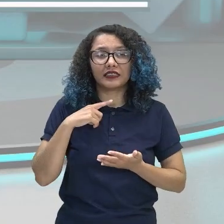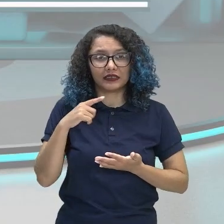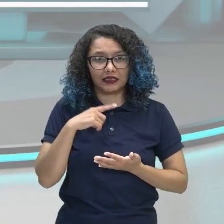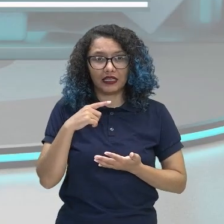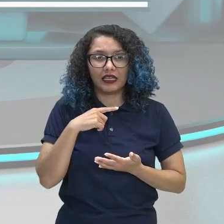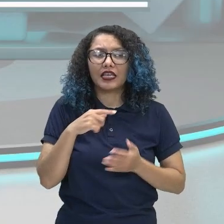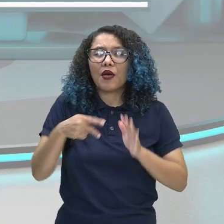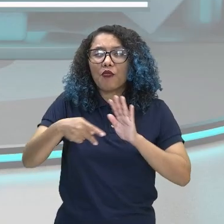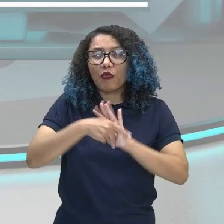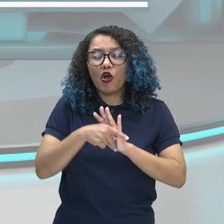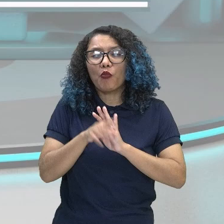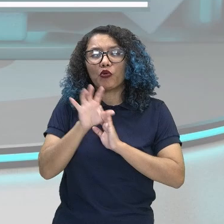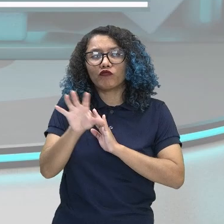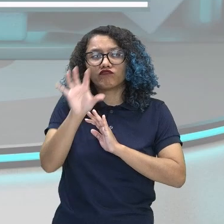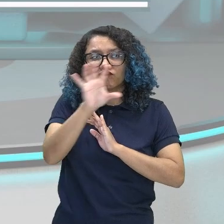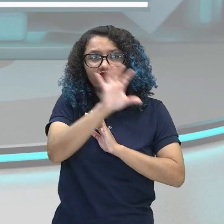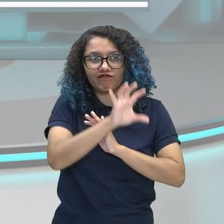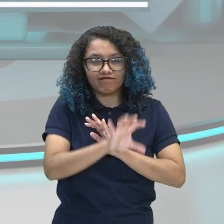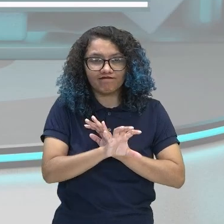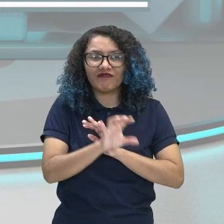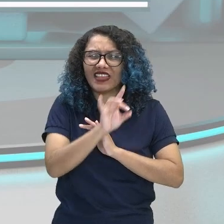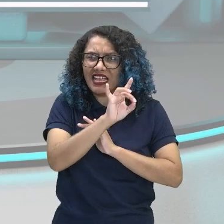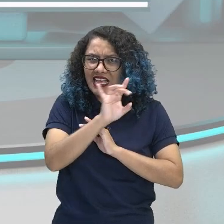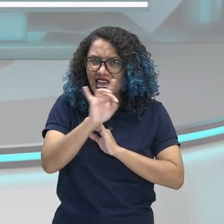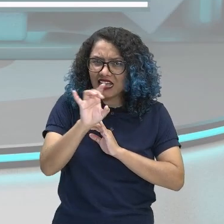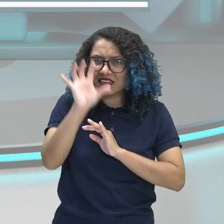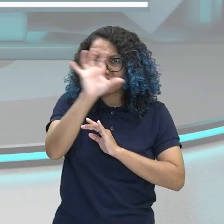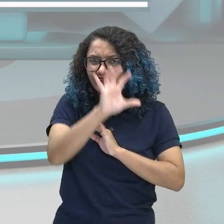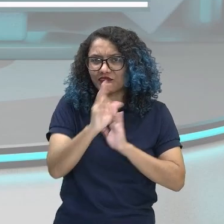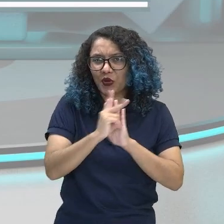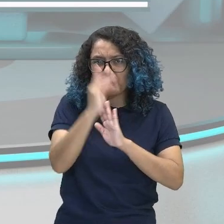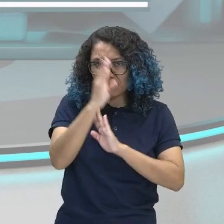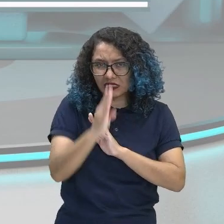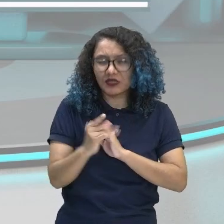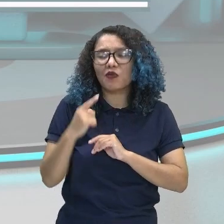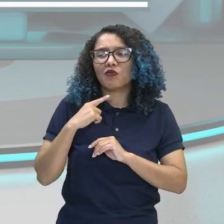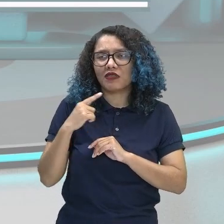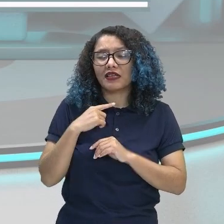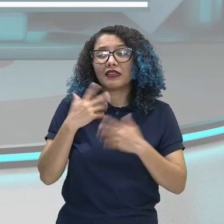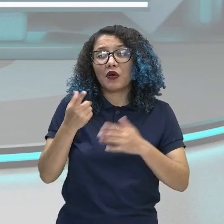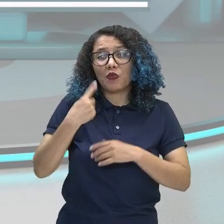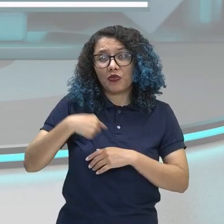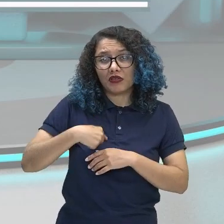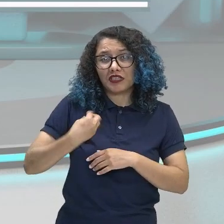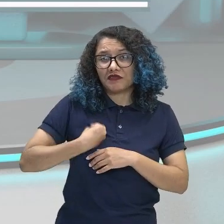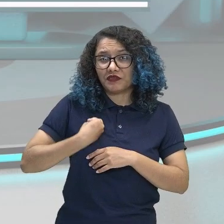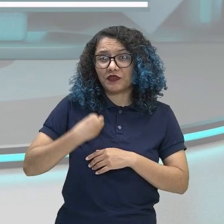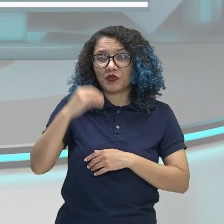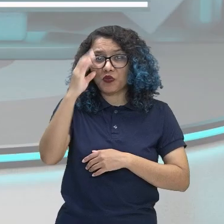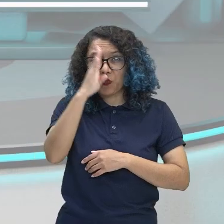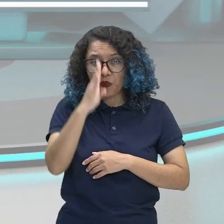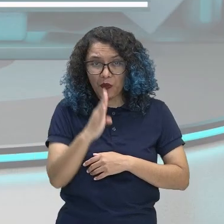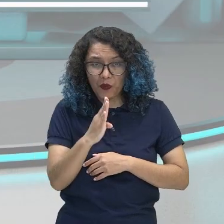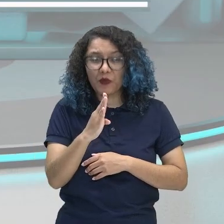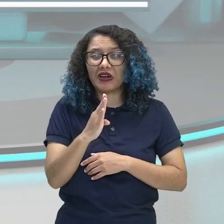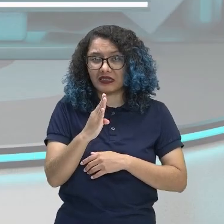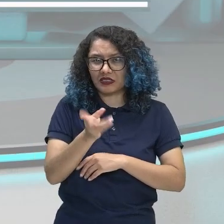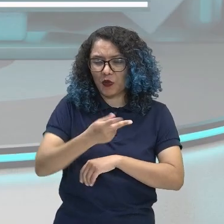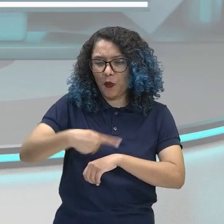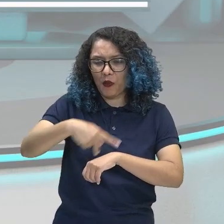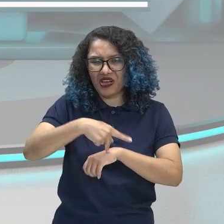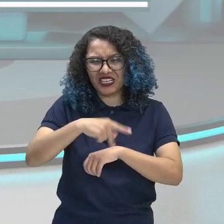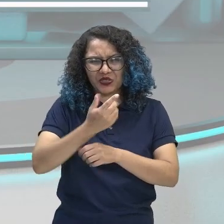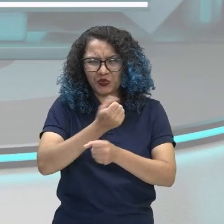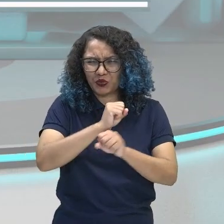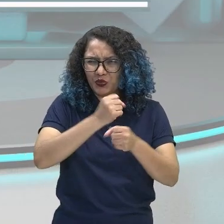são caracterizadas, inclusive, em cada região do Brasil. Então, nós vivemos em um país de grande extensão, formado por povos